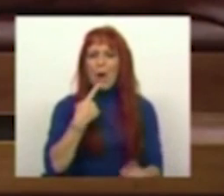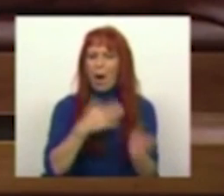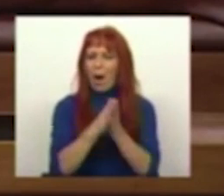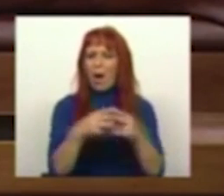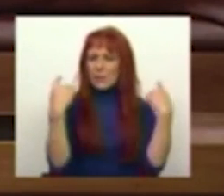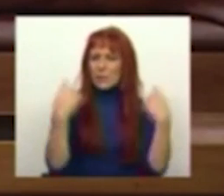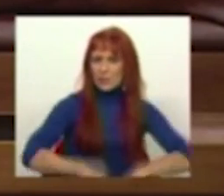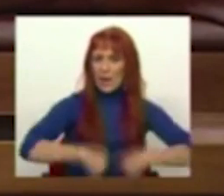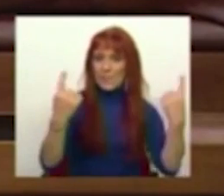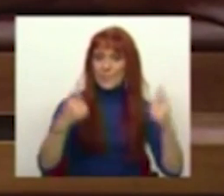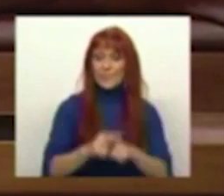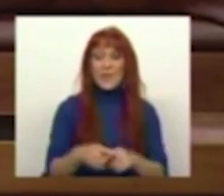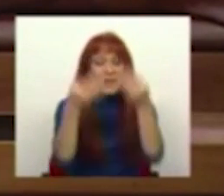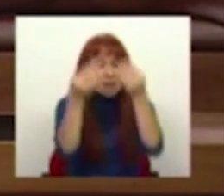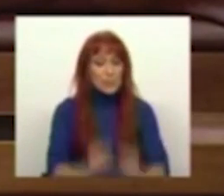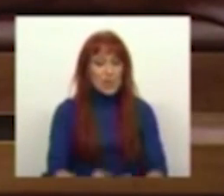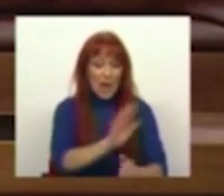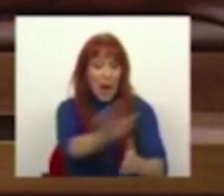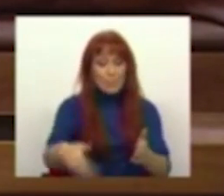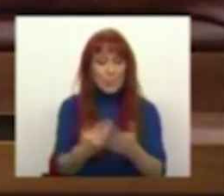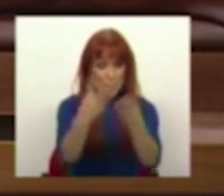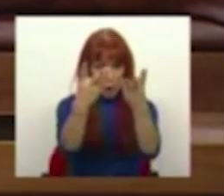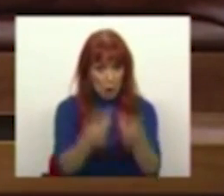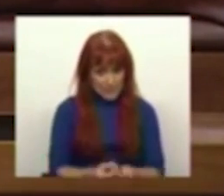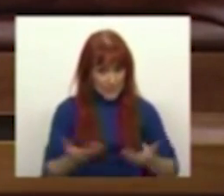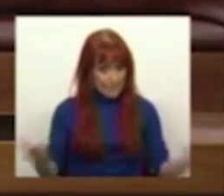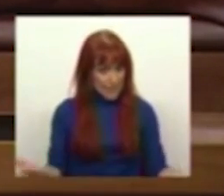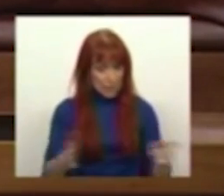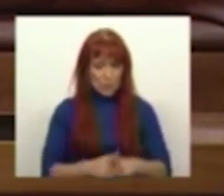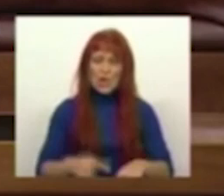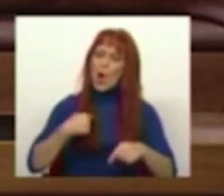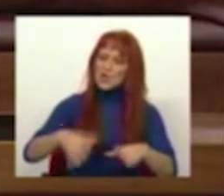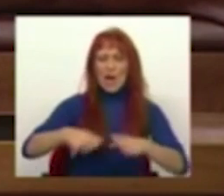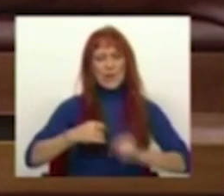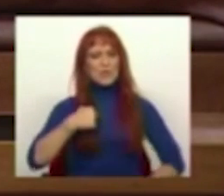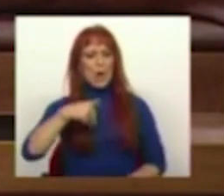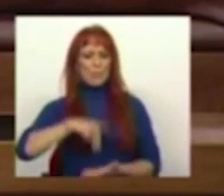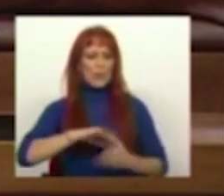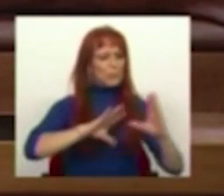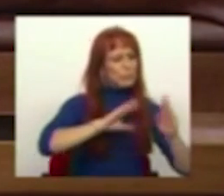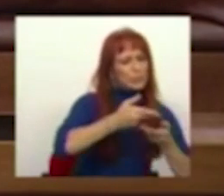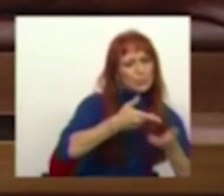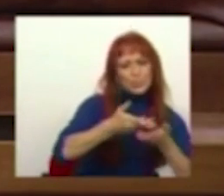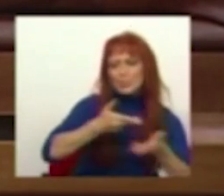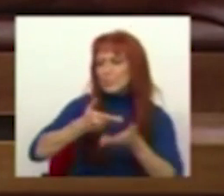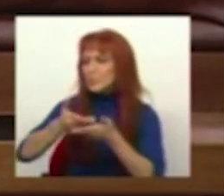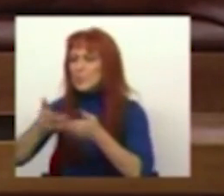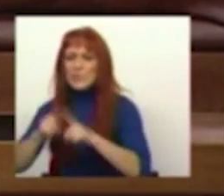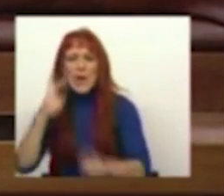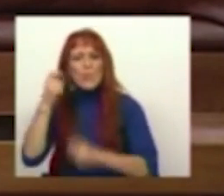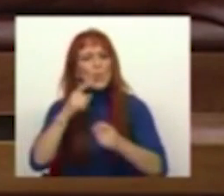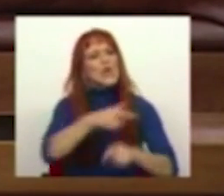beneficiado. Na elaboração da proposta de orçamento, adotámos uma postura de diálogo e de busca